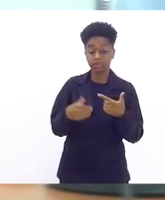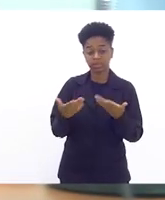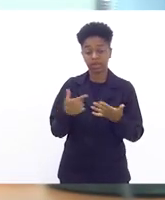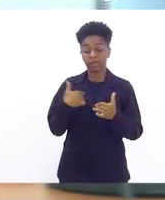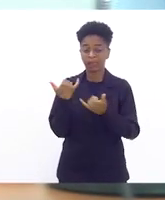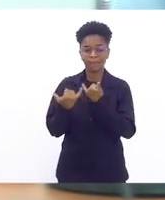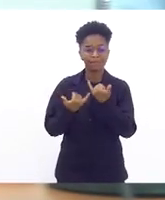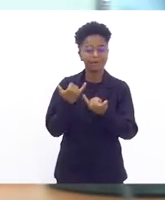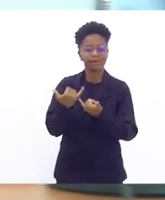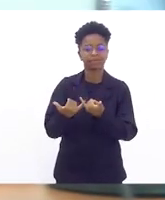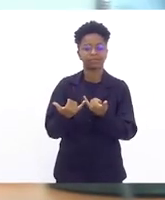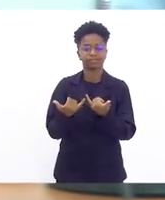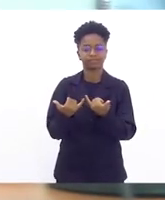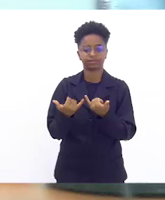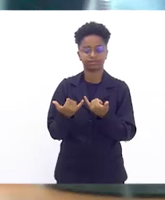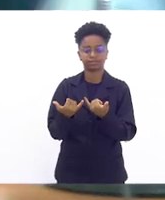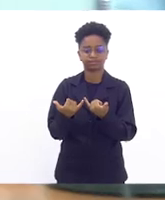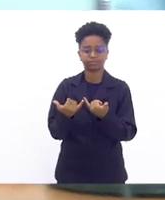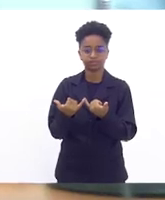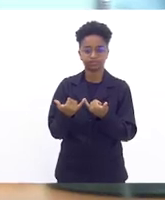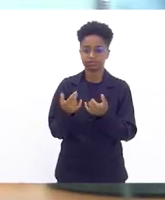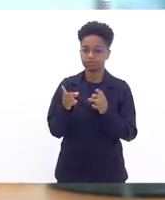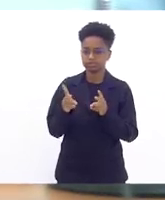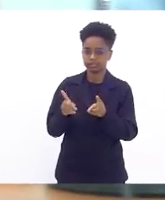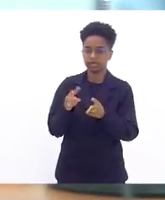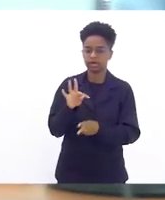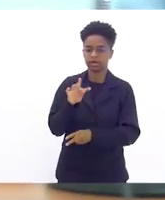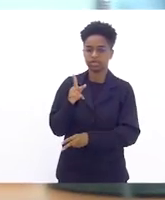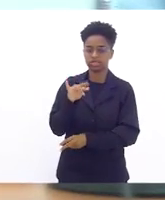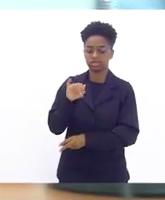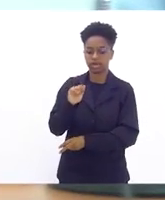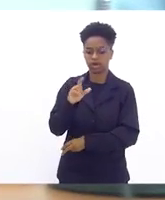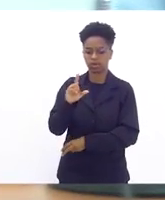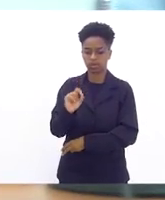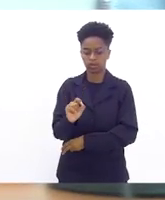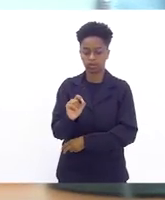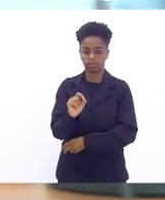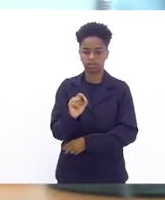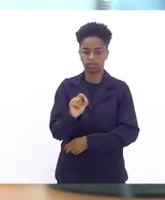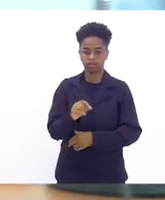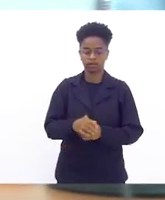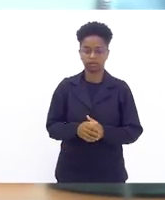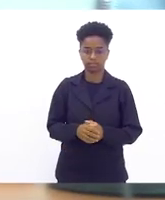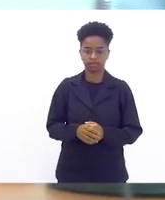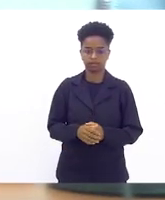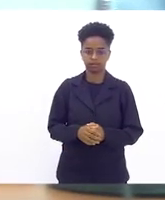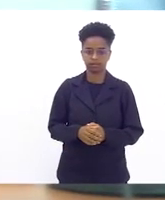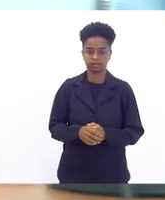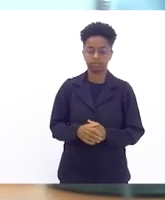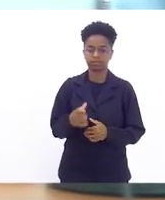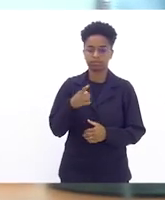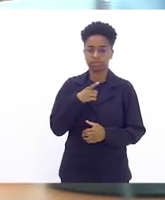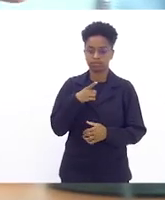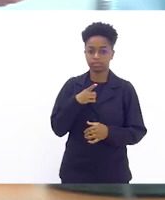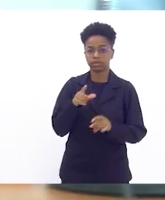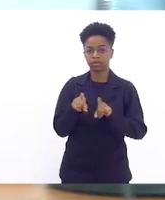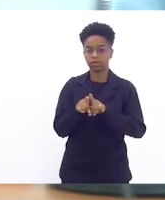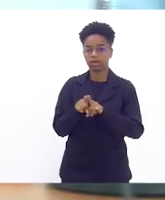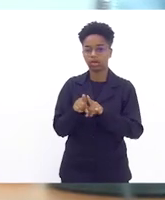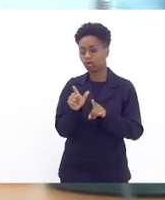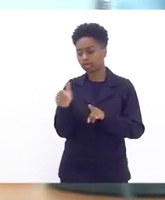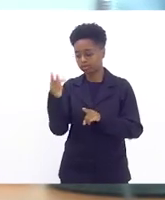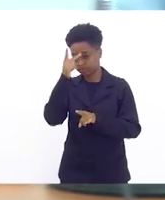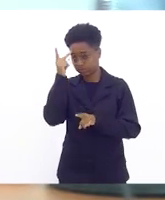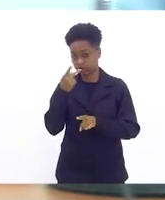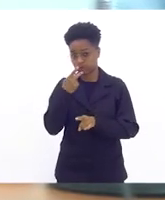brincado muito com Thiago Pampulha e com o Zé também de que a gente eu falei me